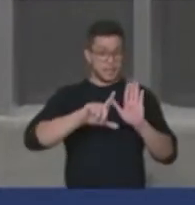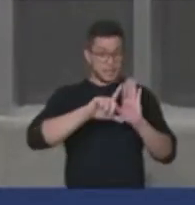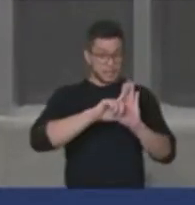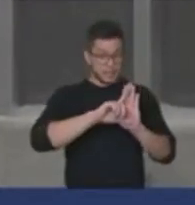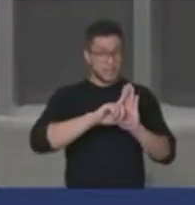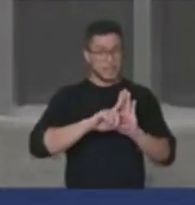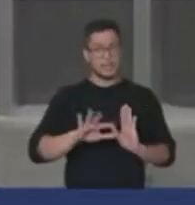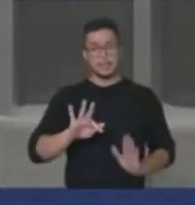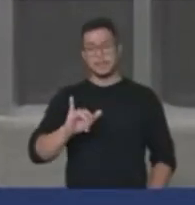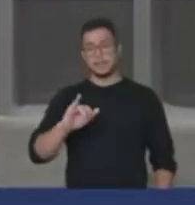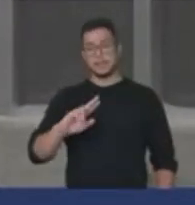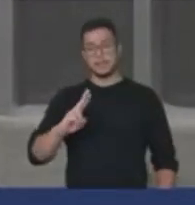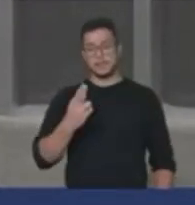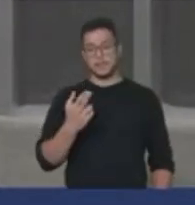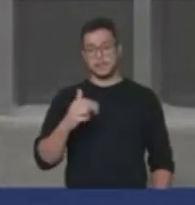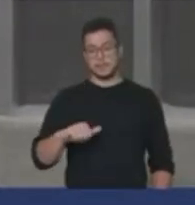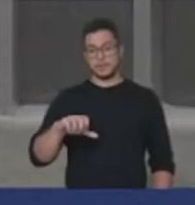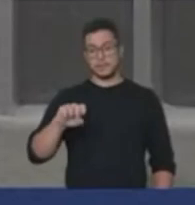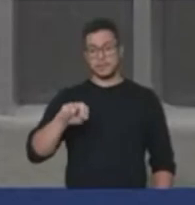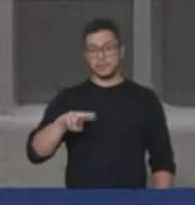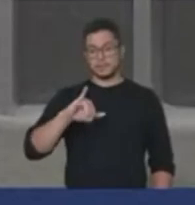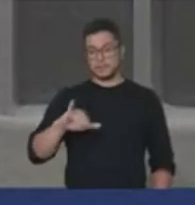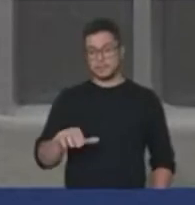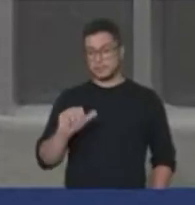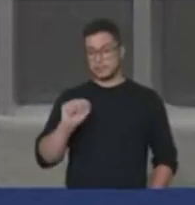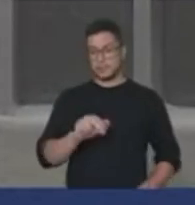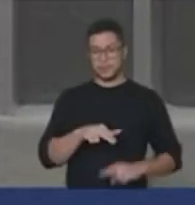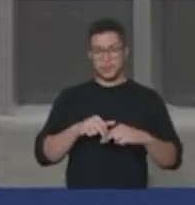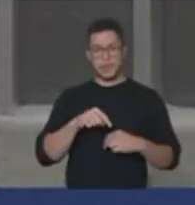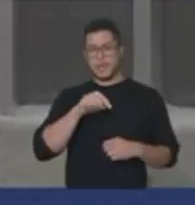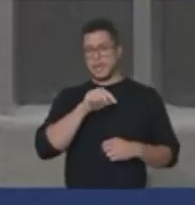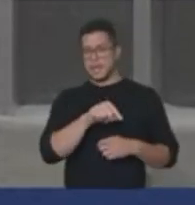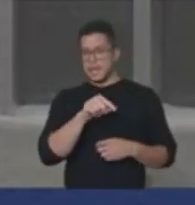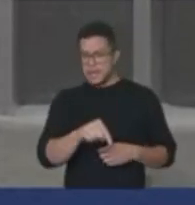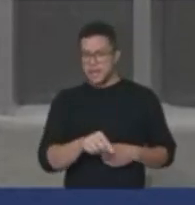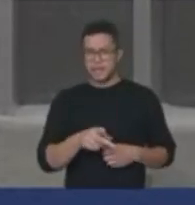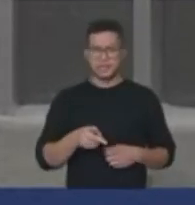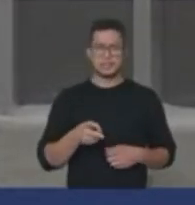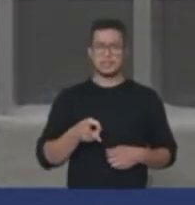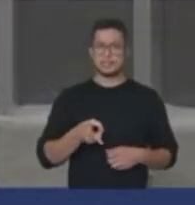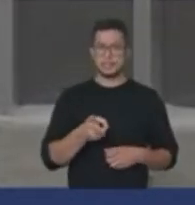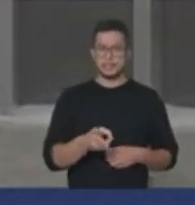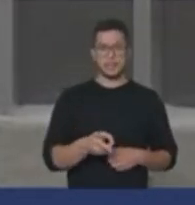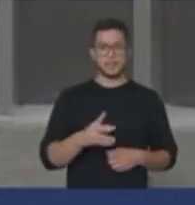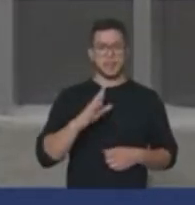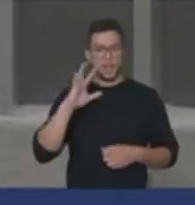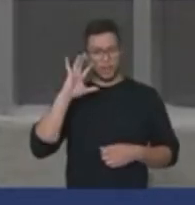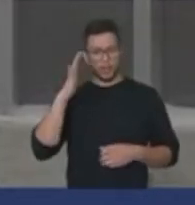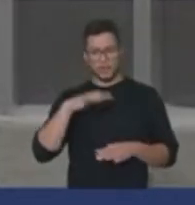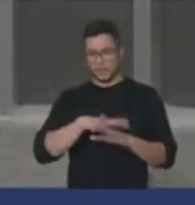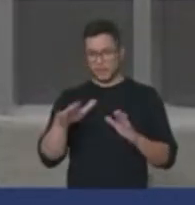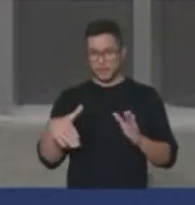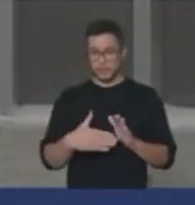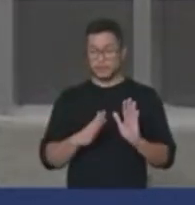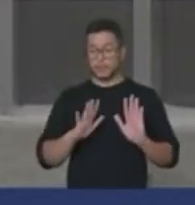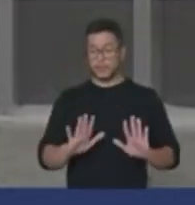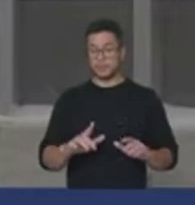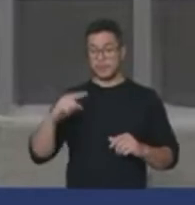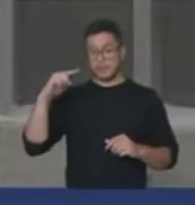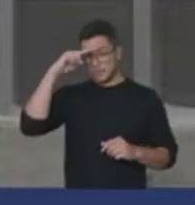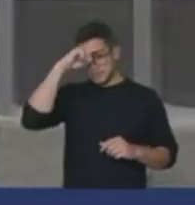falava bem, ele que era o justiceiro junto com Deltan Dallagnol. Deltan está cassado, mas isso